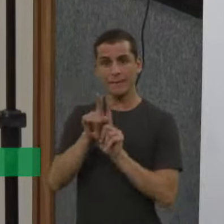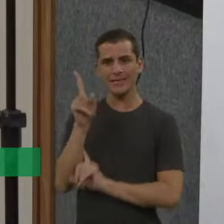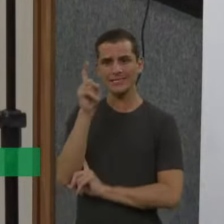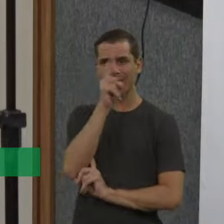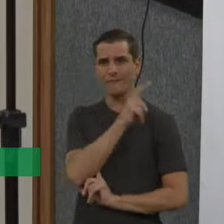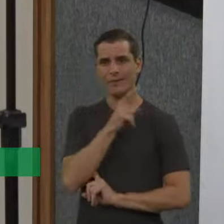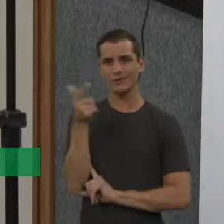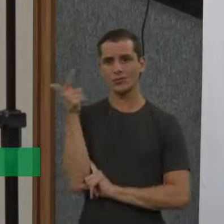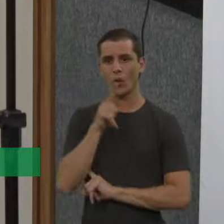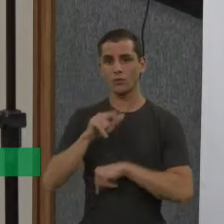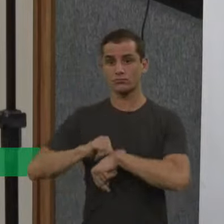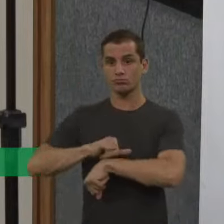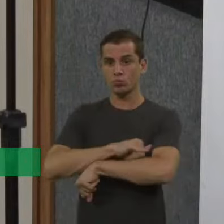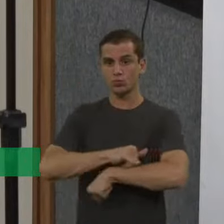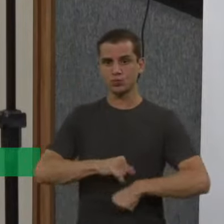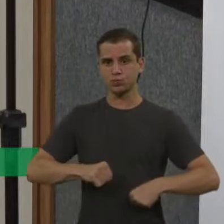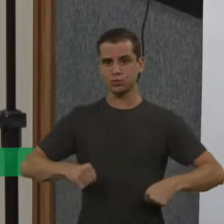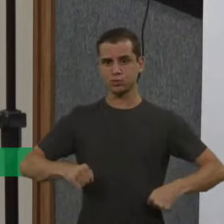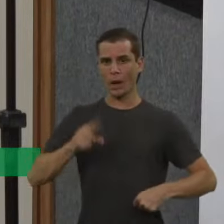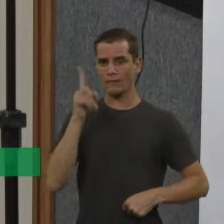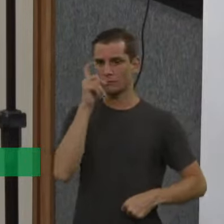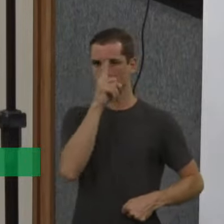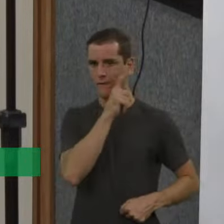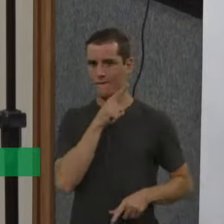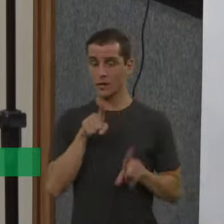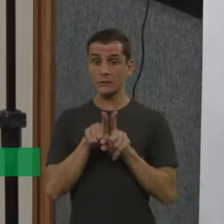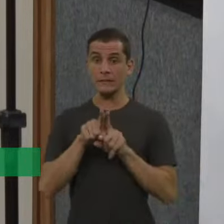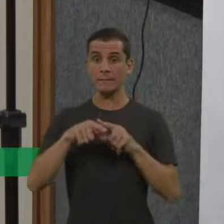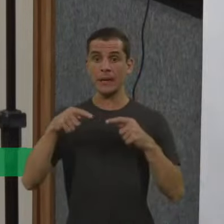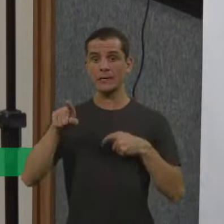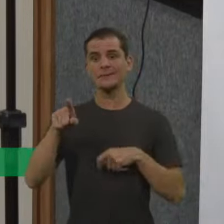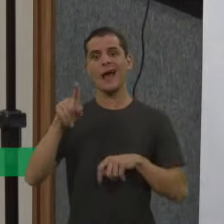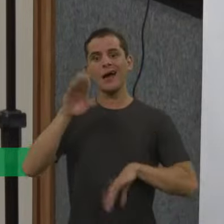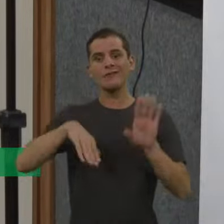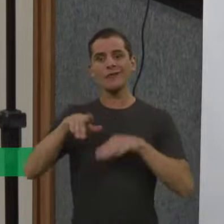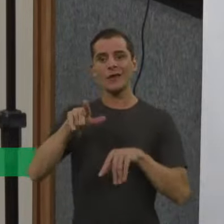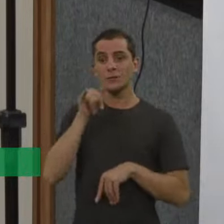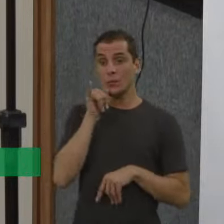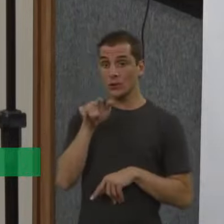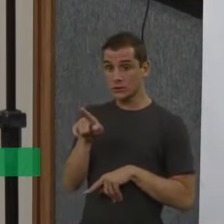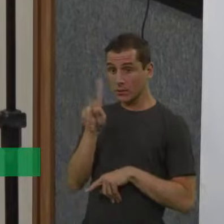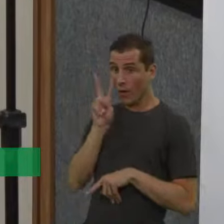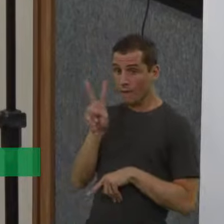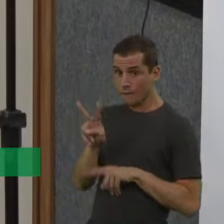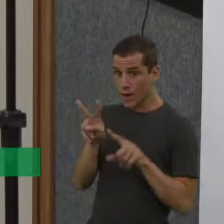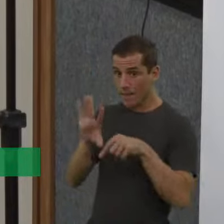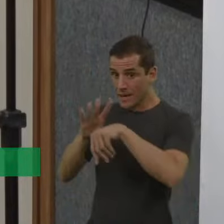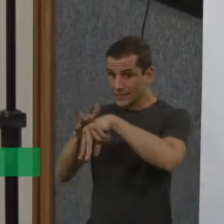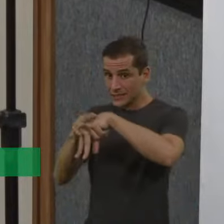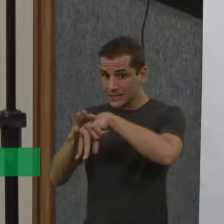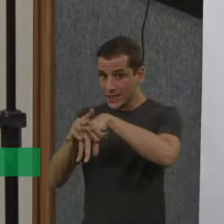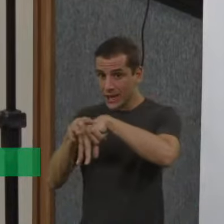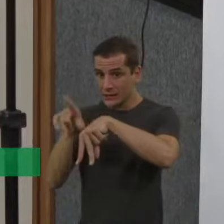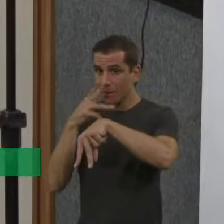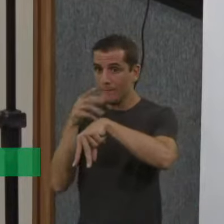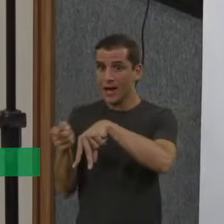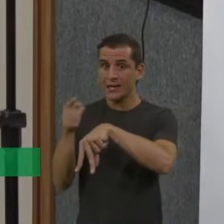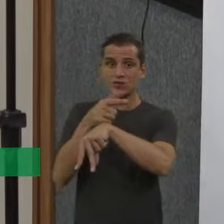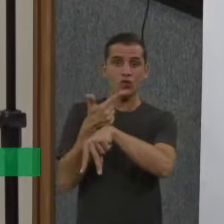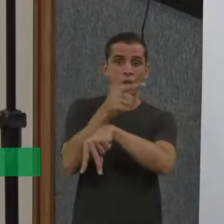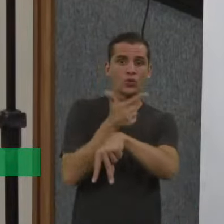muito comum que seja primeiro pensado em outras doenças quando se tem um adulto sem diagnóstico. É muito